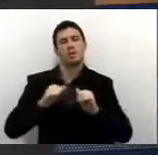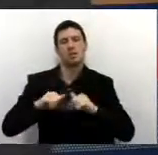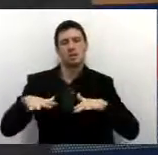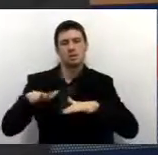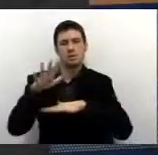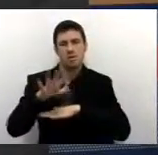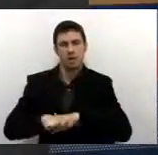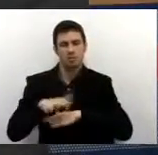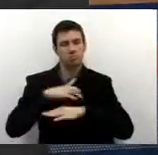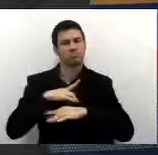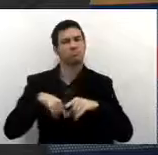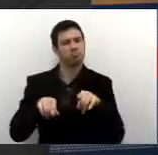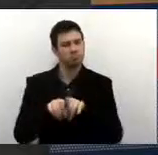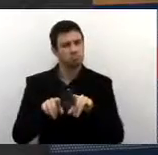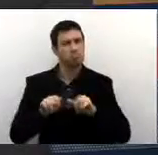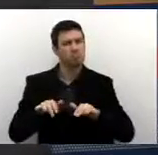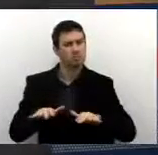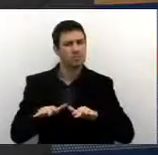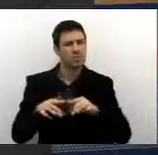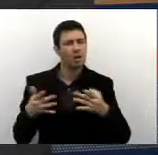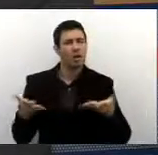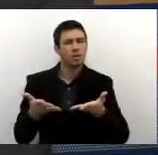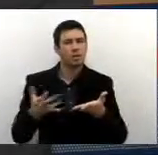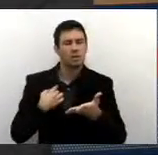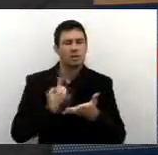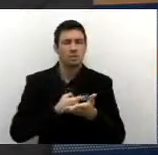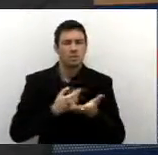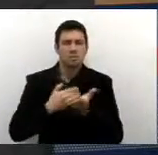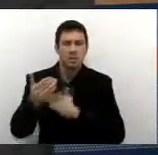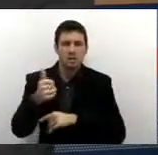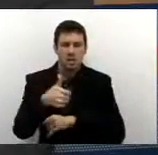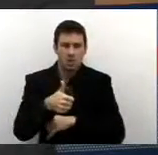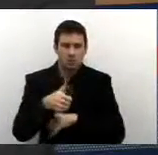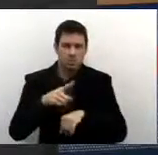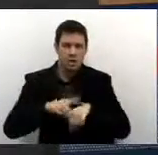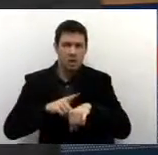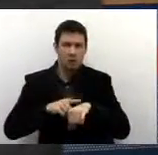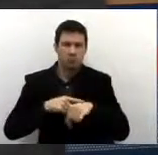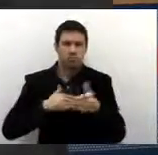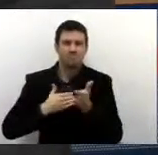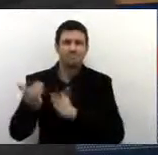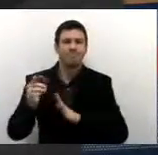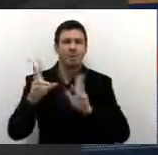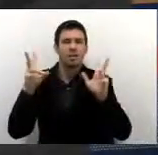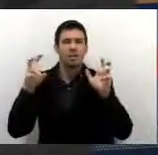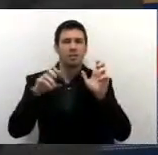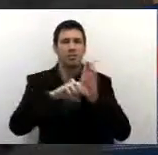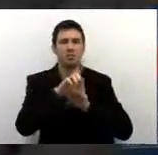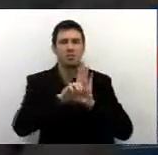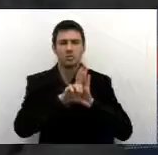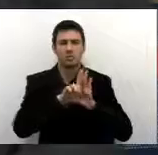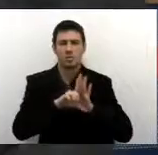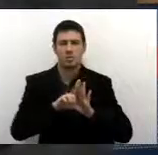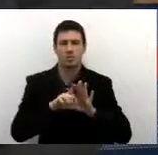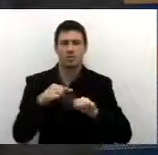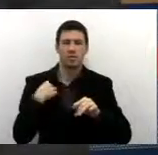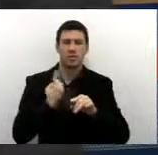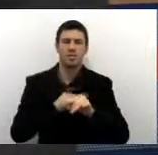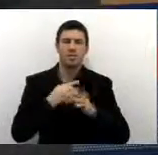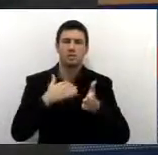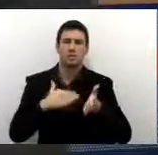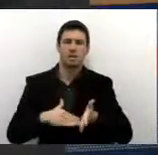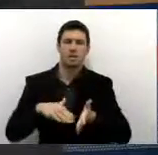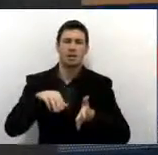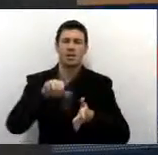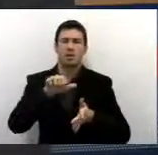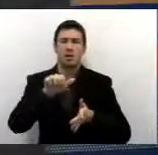casa no período da tarde. Daqui a alguns instantes, às 11 horas, a Secretaria de Assuntos Legislativos, o secretário Abdo Mazum está aqui com a